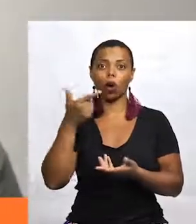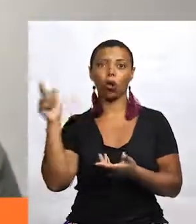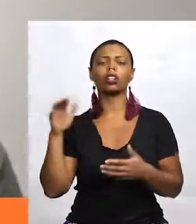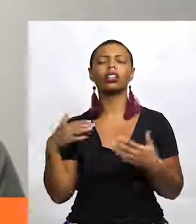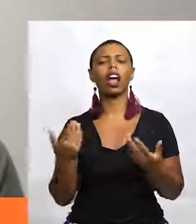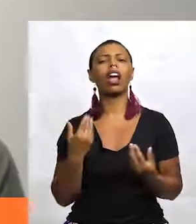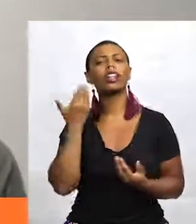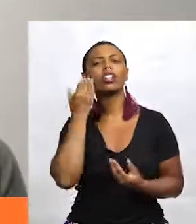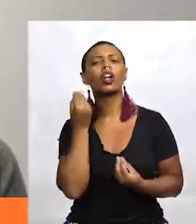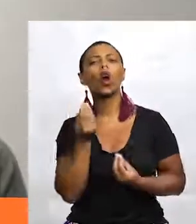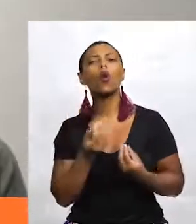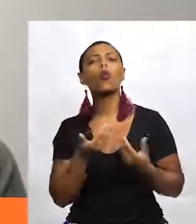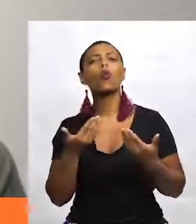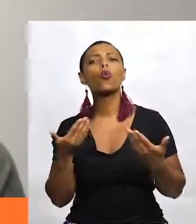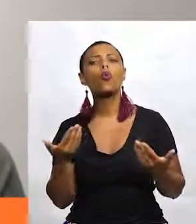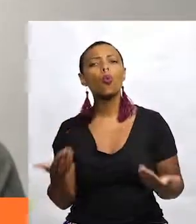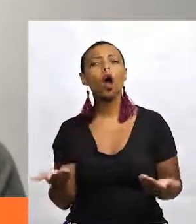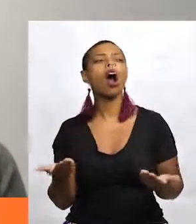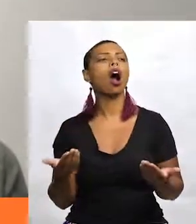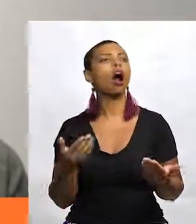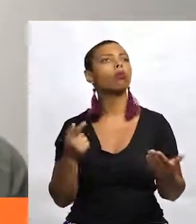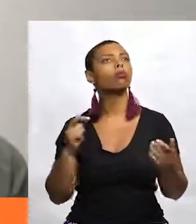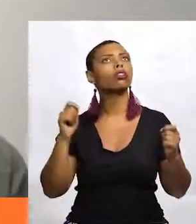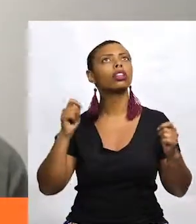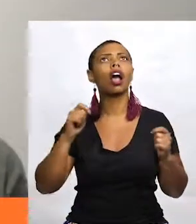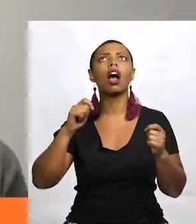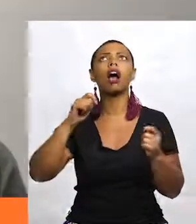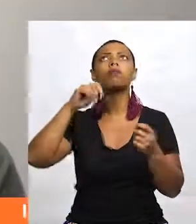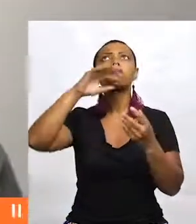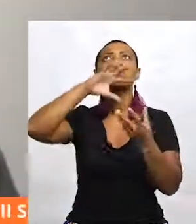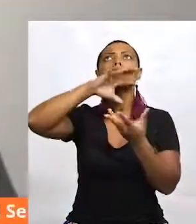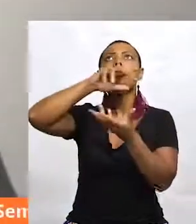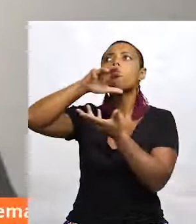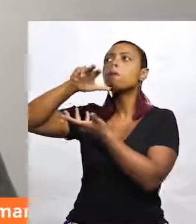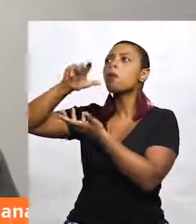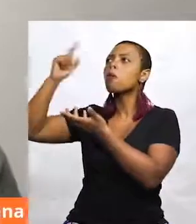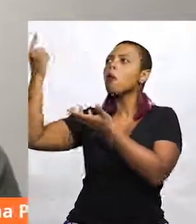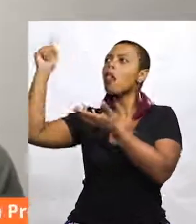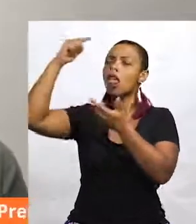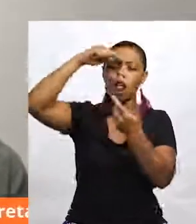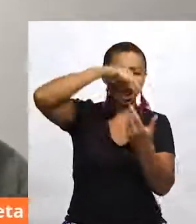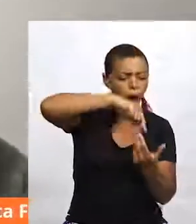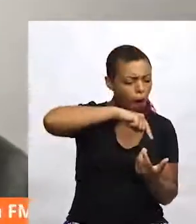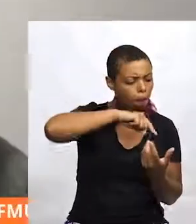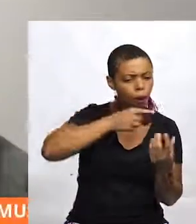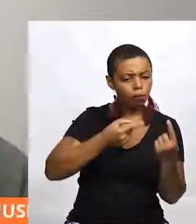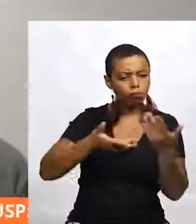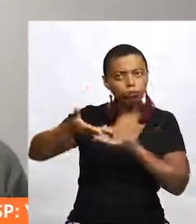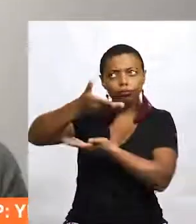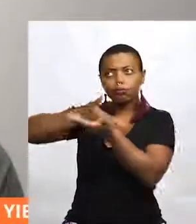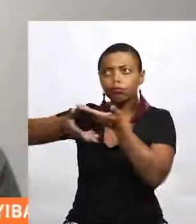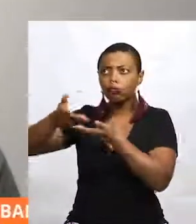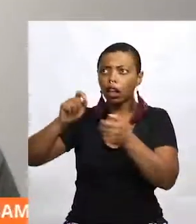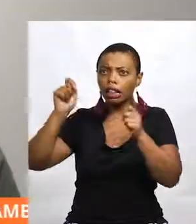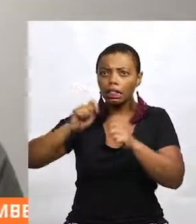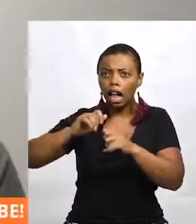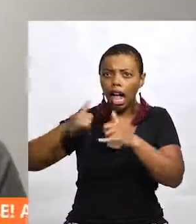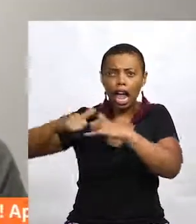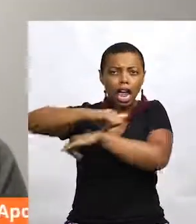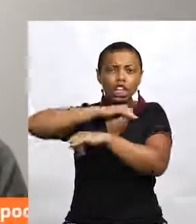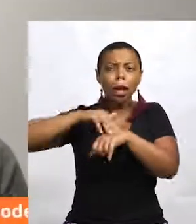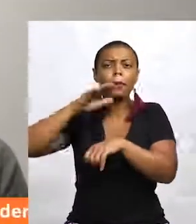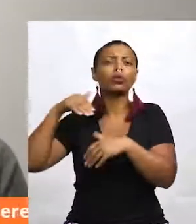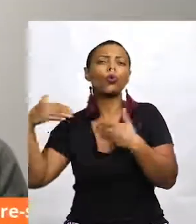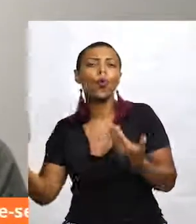fontes, quais tipos de galáxias que poderiam gerar partículas de mais alta energia? E mais do que isso, né, o que nos intriga também